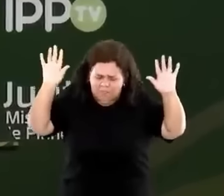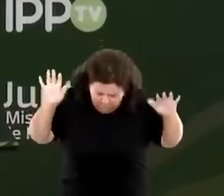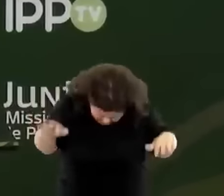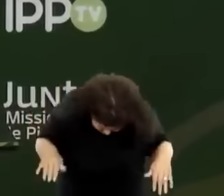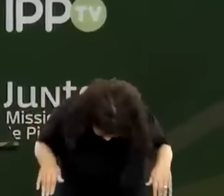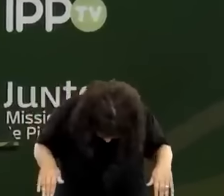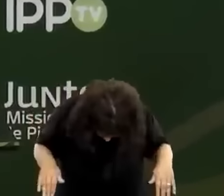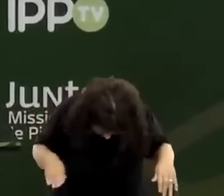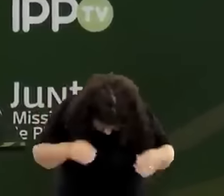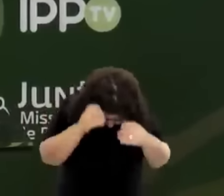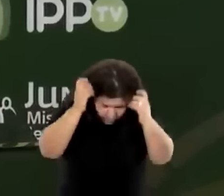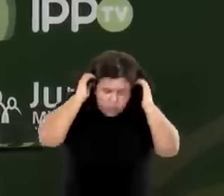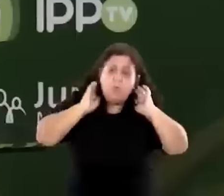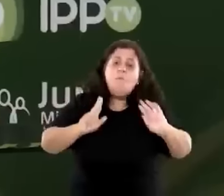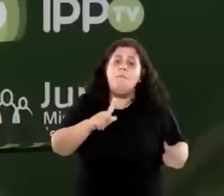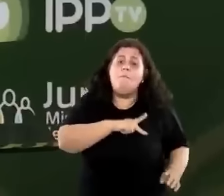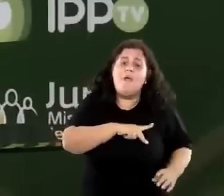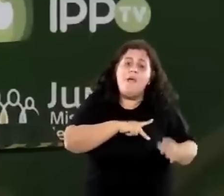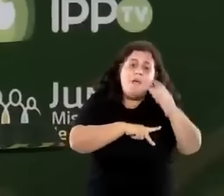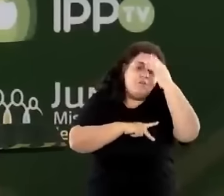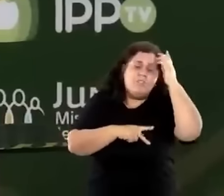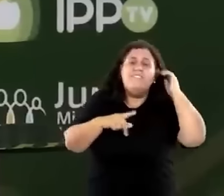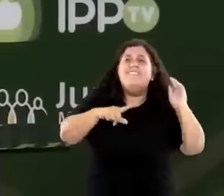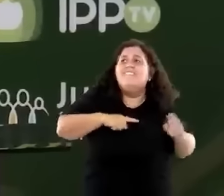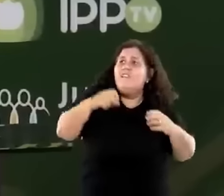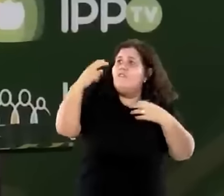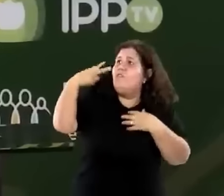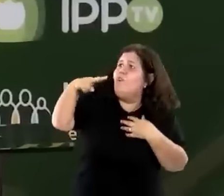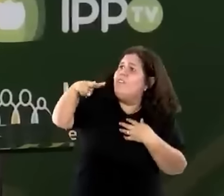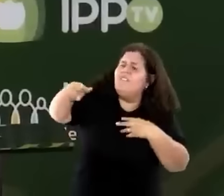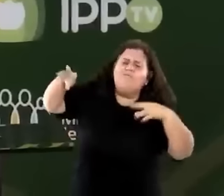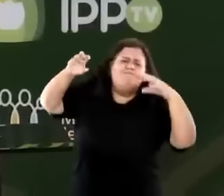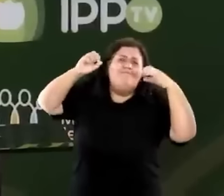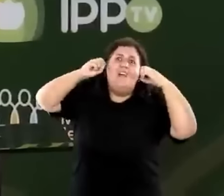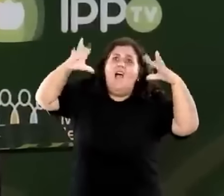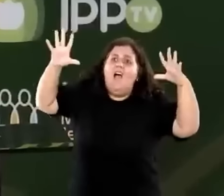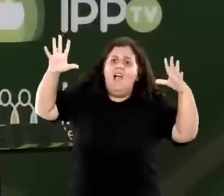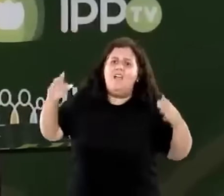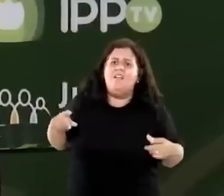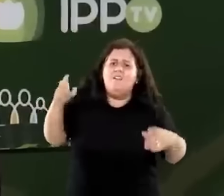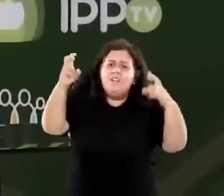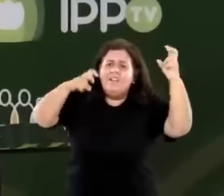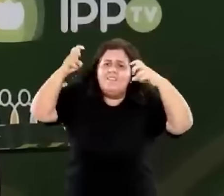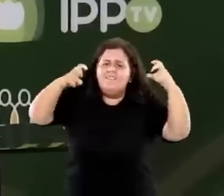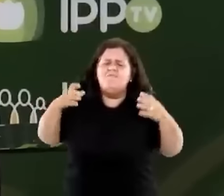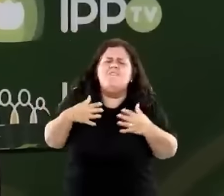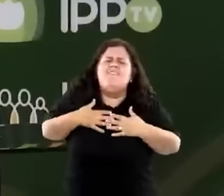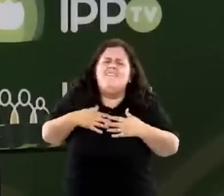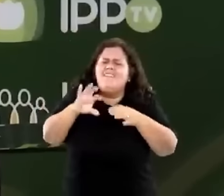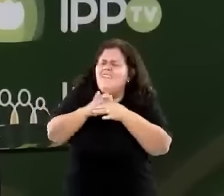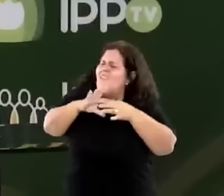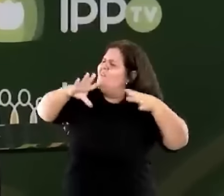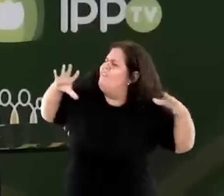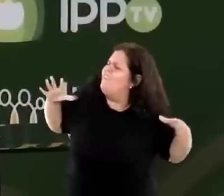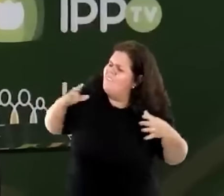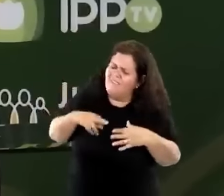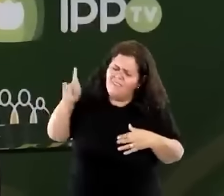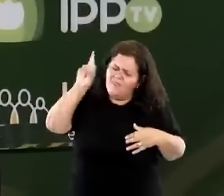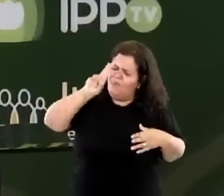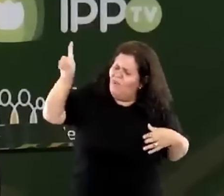Senhor quando Paulo teve a compreensão da grandeza de Deus diz desesperado amo que eu sou quem me livrará do corpo